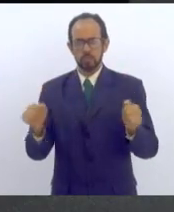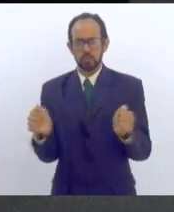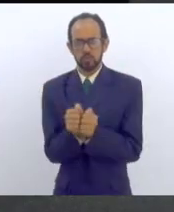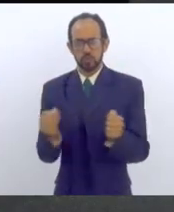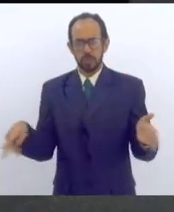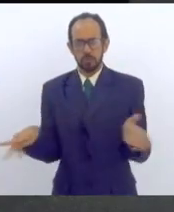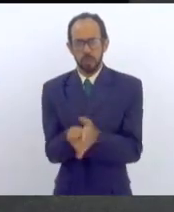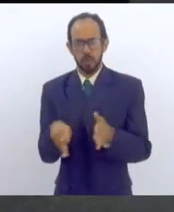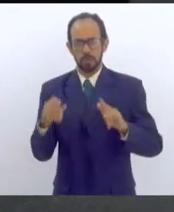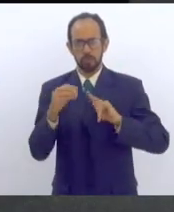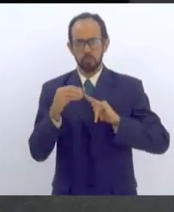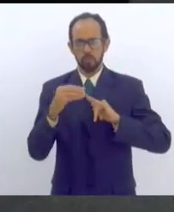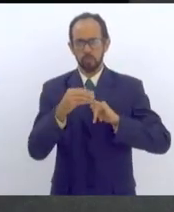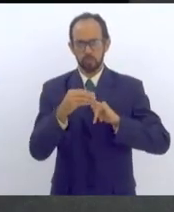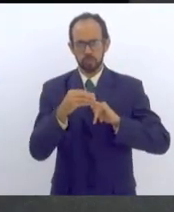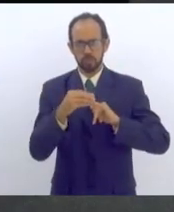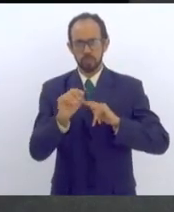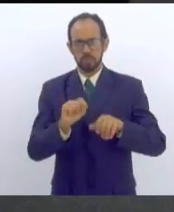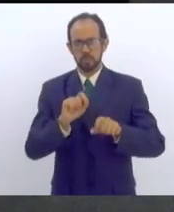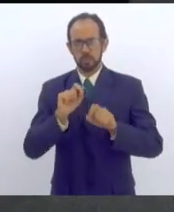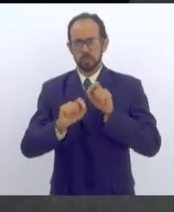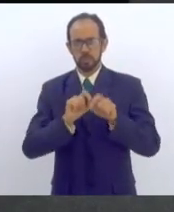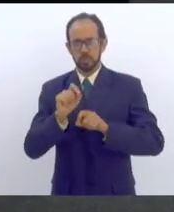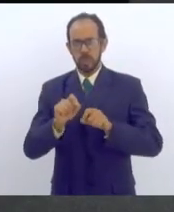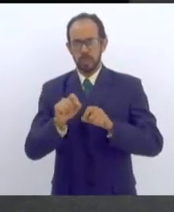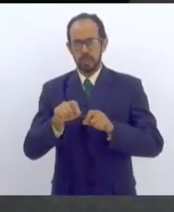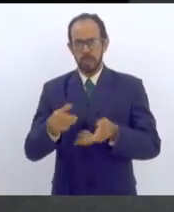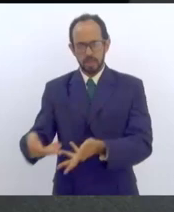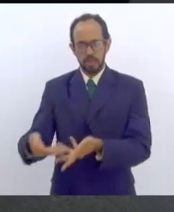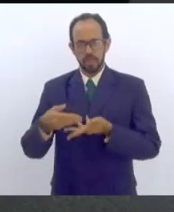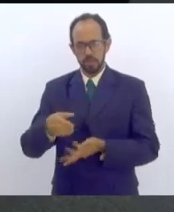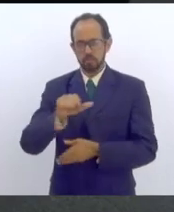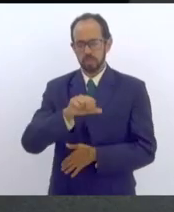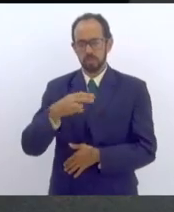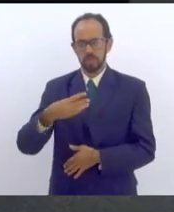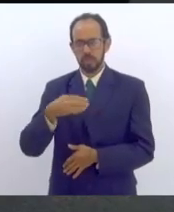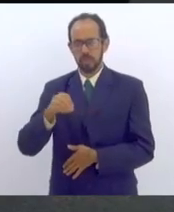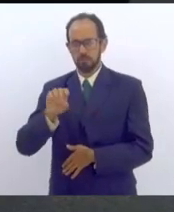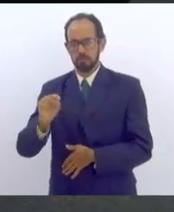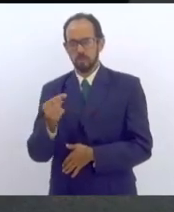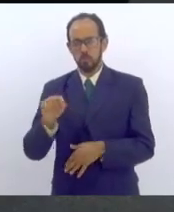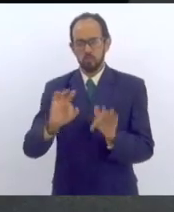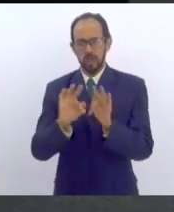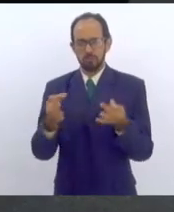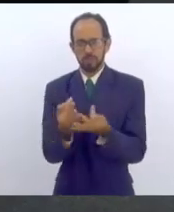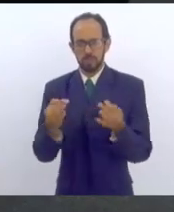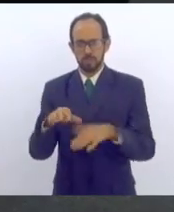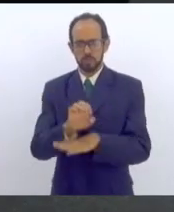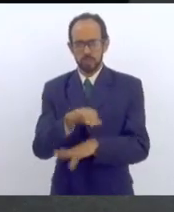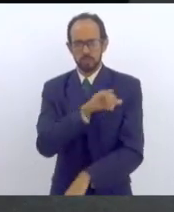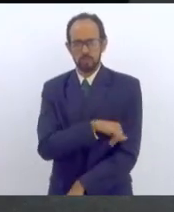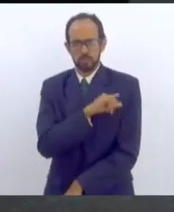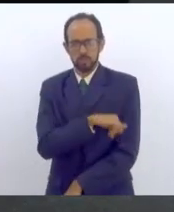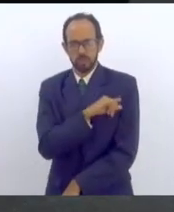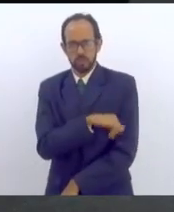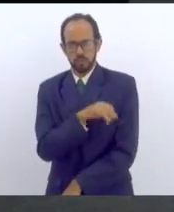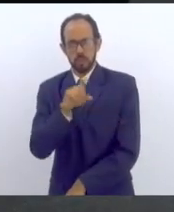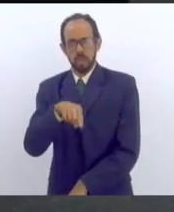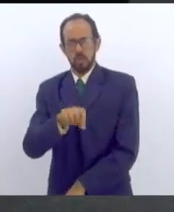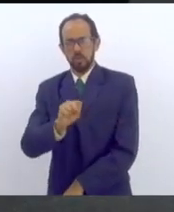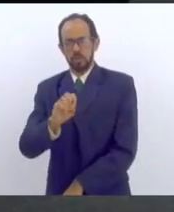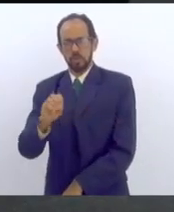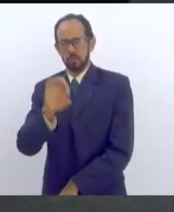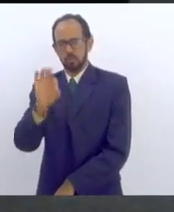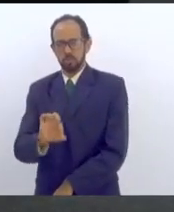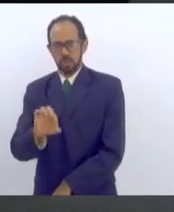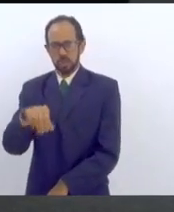Fiocruz, que atendeu, senhor presidente, 130 mil famílias no estado do Rio de Janeiro. 80% dos